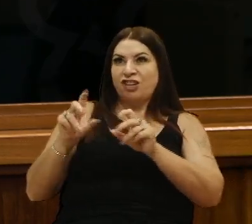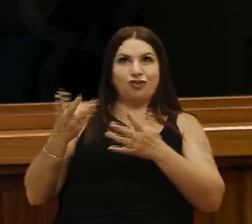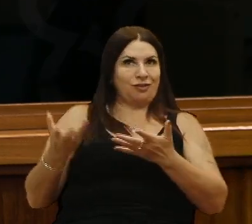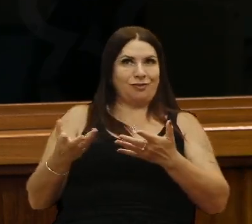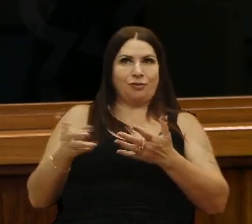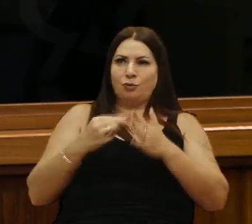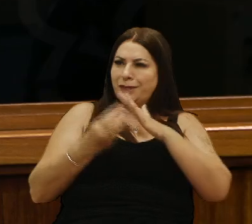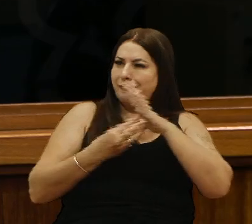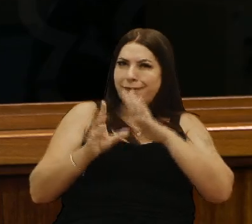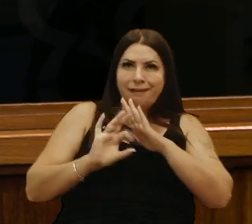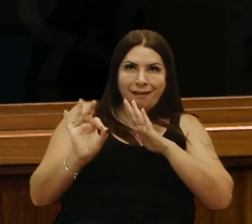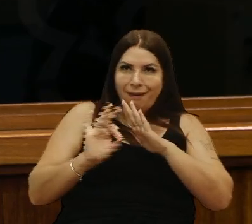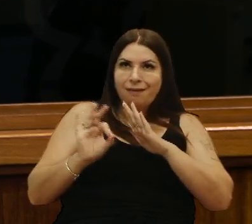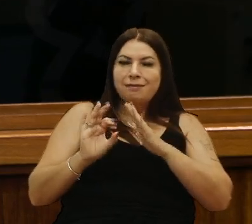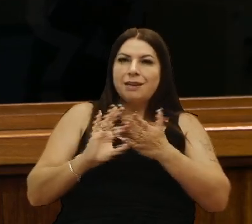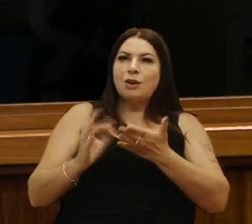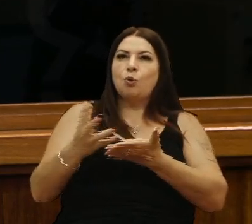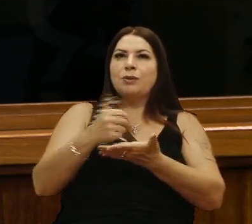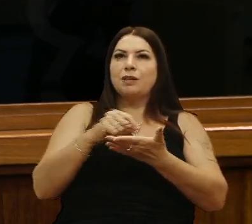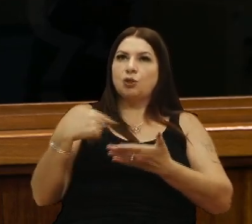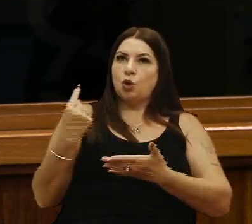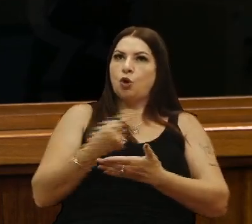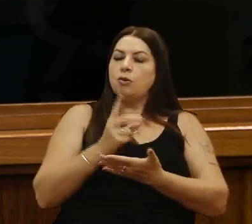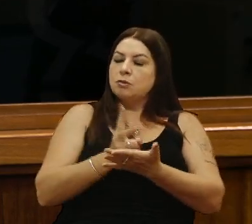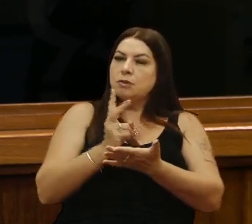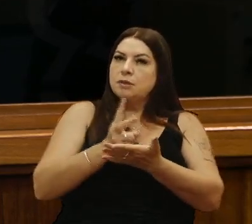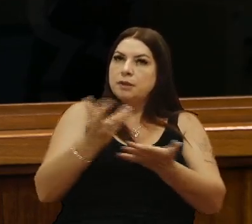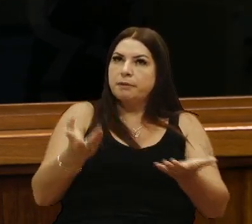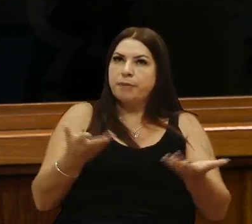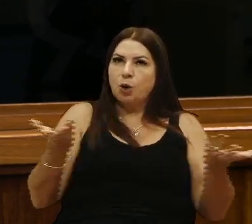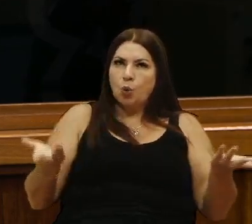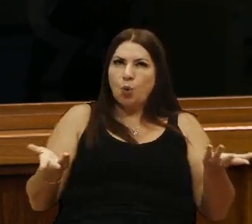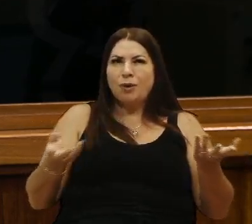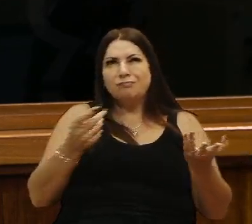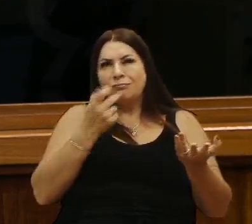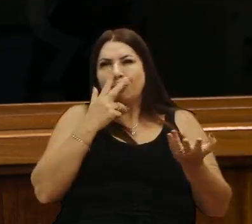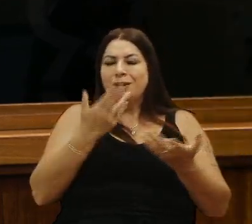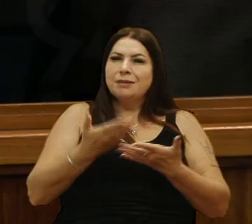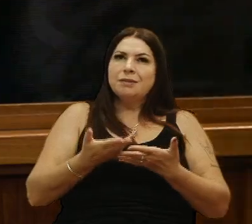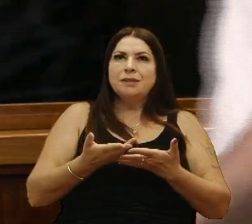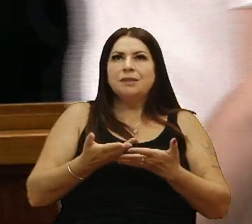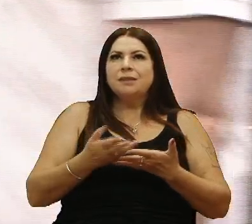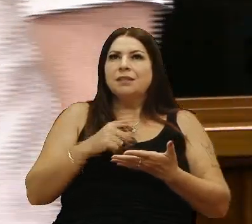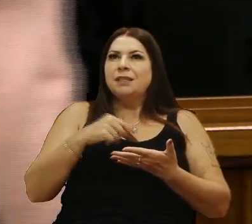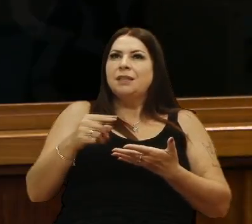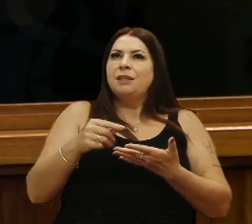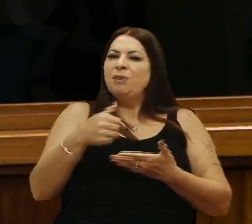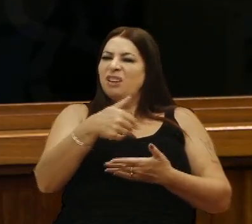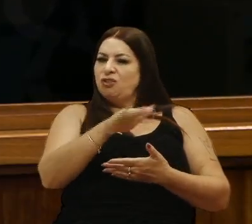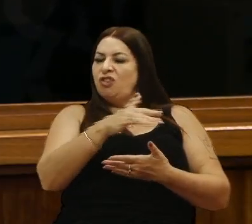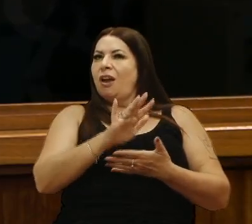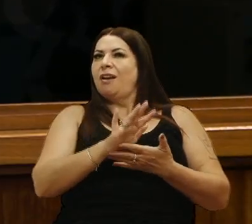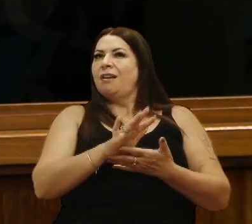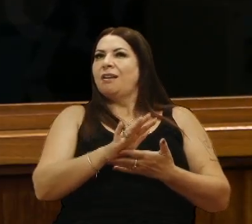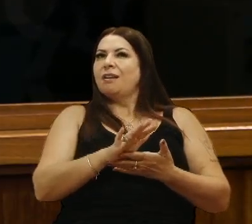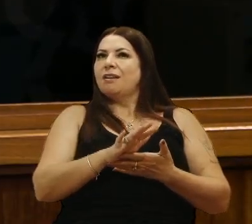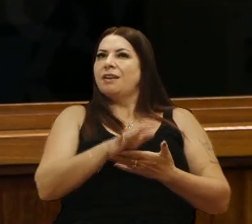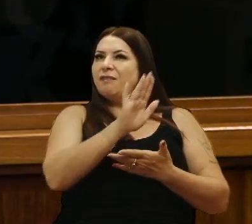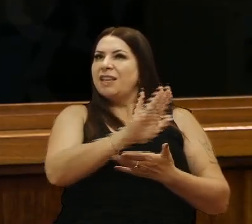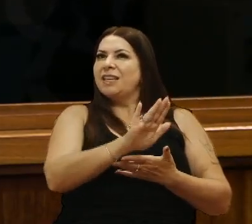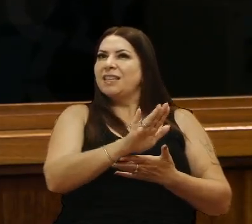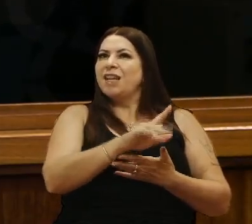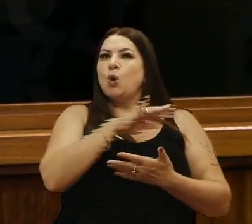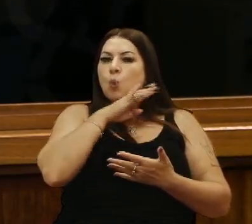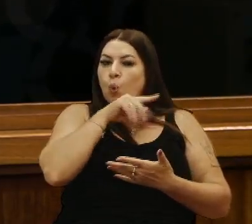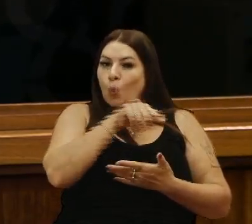seria terceirizado, que a Codeca ia ser nossa sempre. Agora, parece aquela coisa, vamos deixar, que daí ela vai estar tão